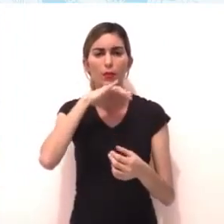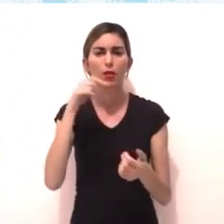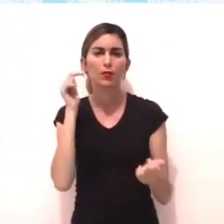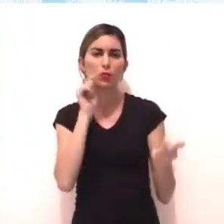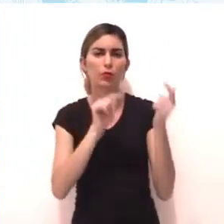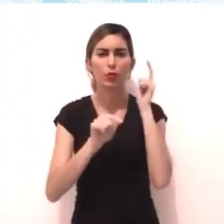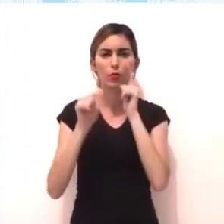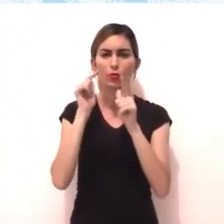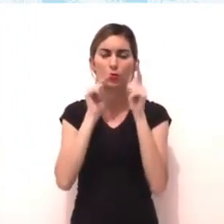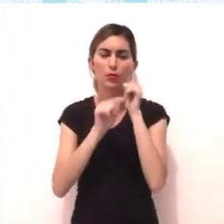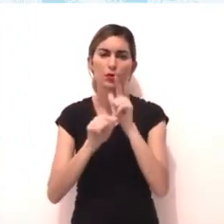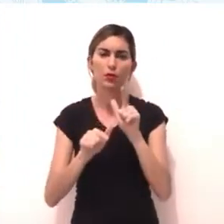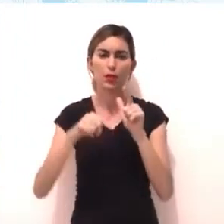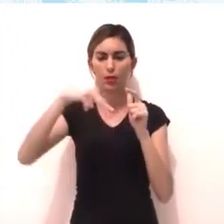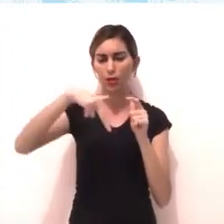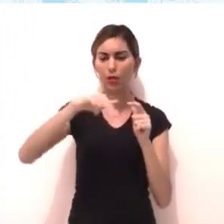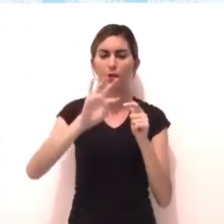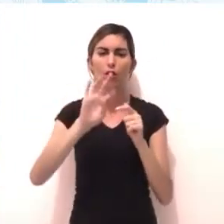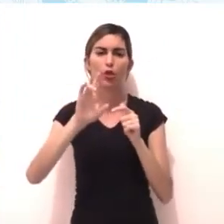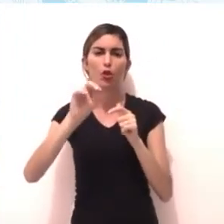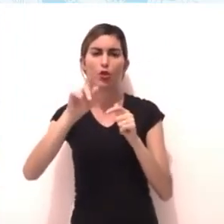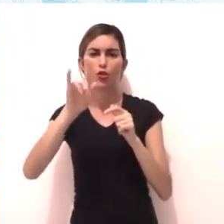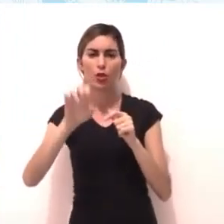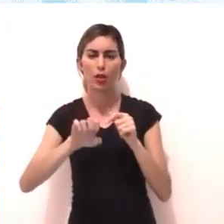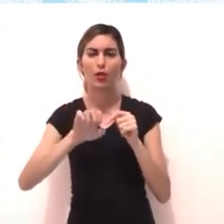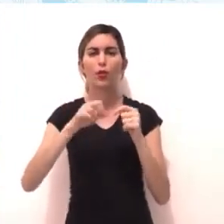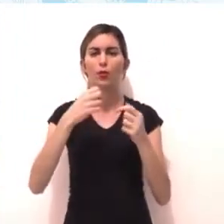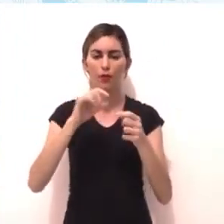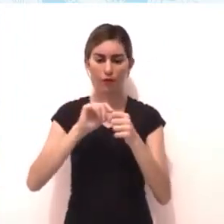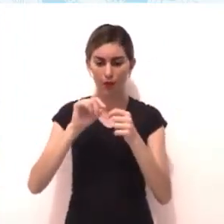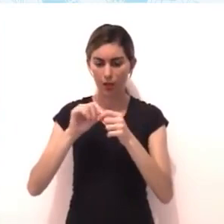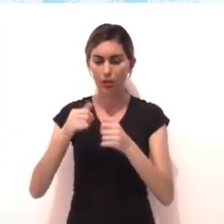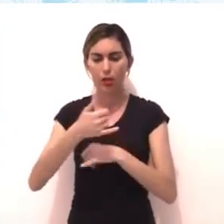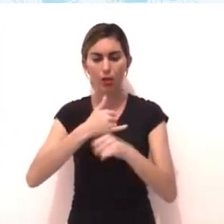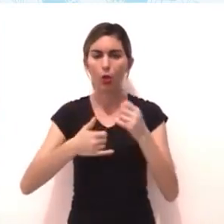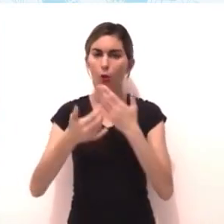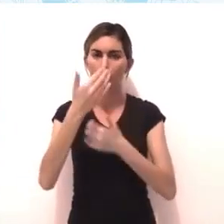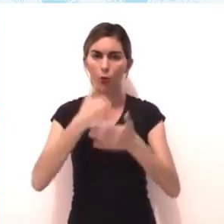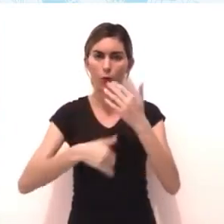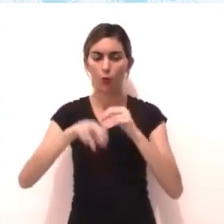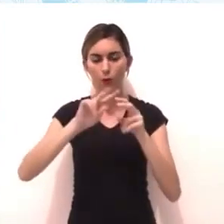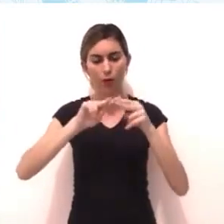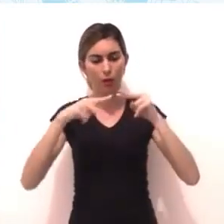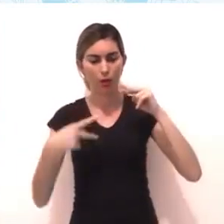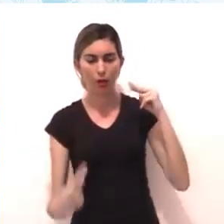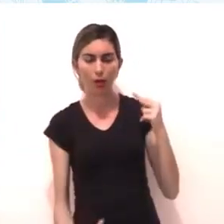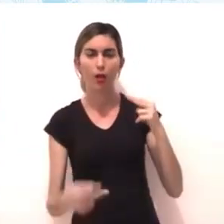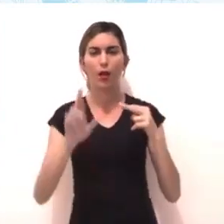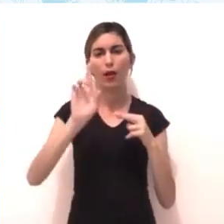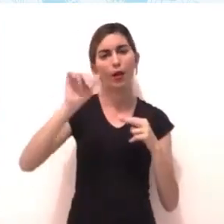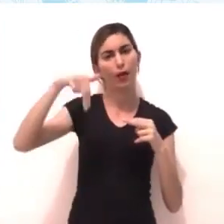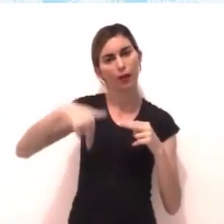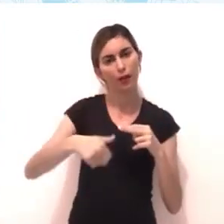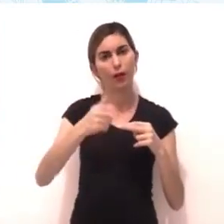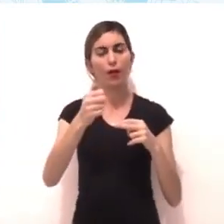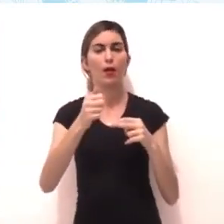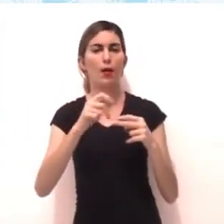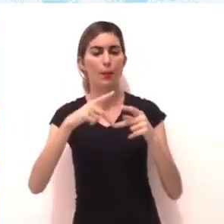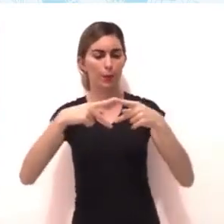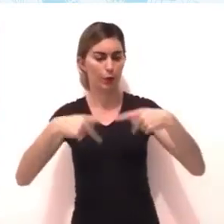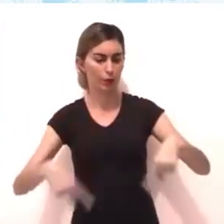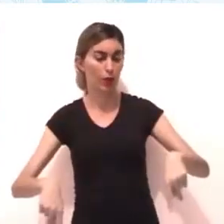conseguem obter o nitrogênio necessário para fabricar o seu DNA, o seu RNA, a sua